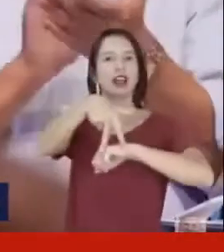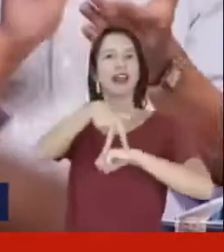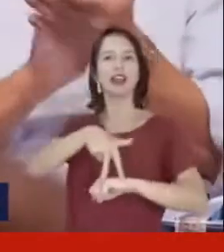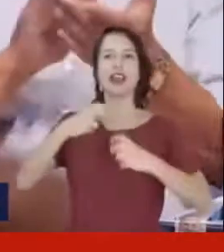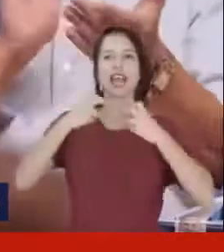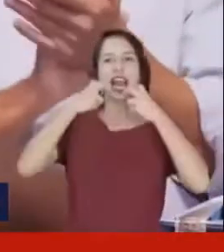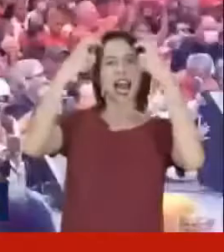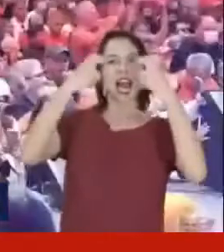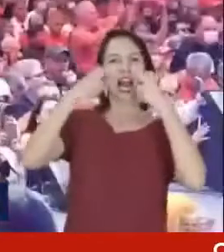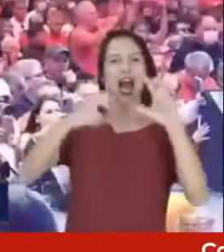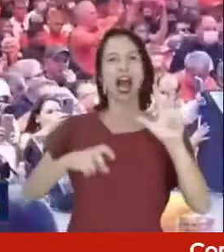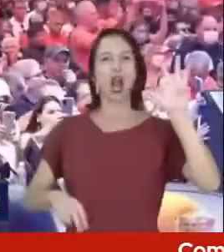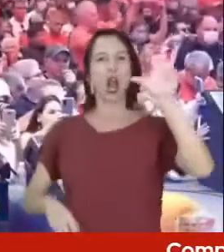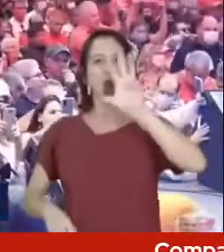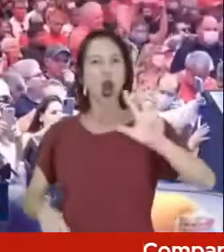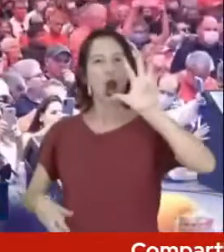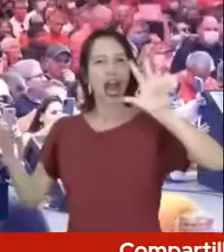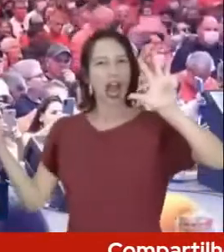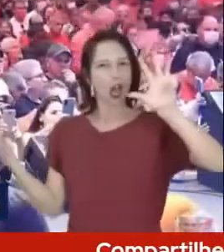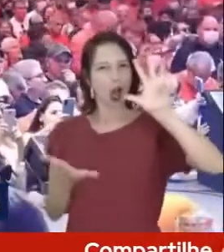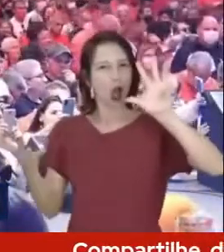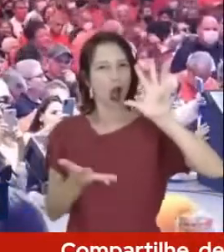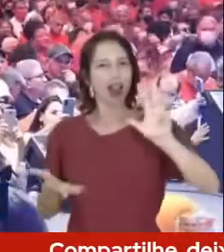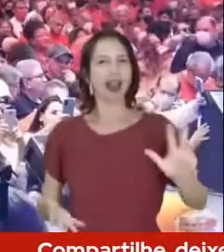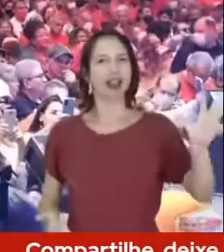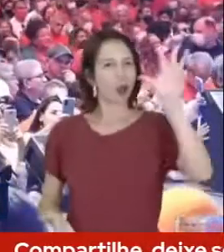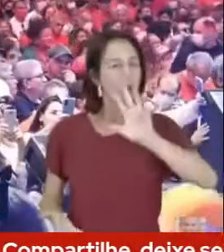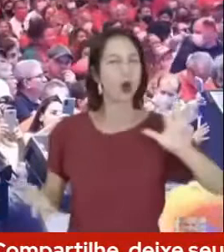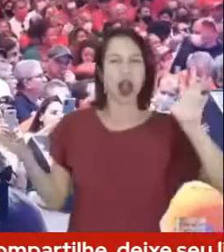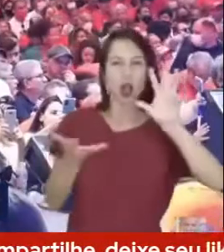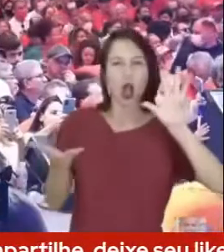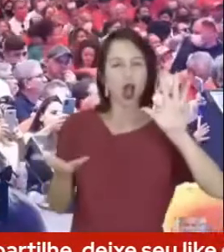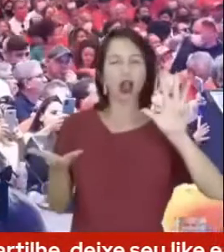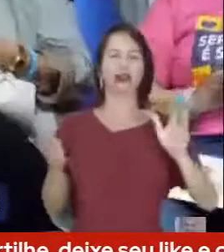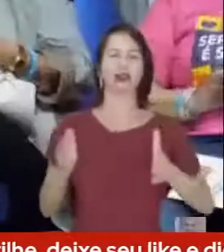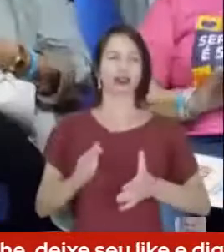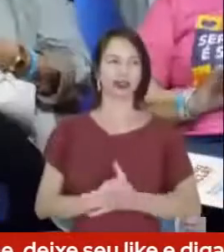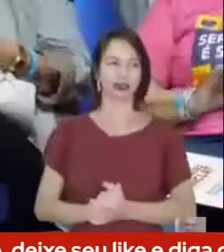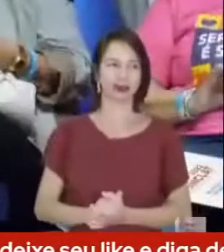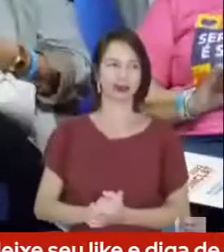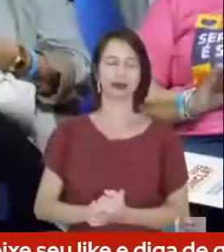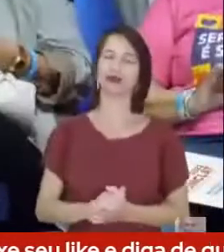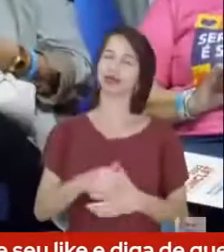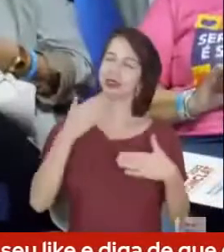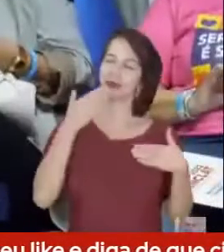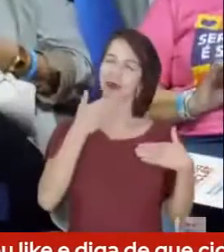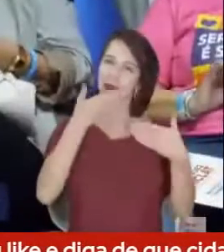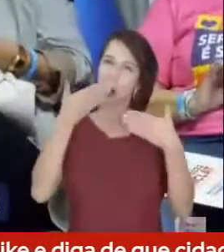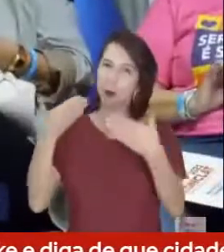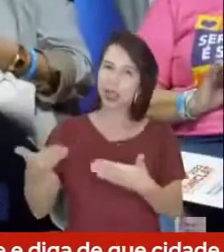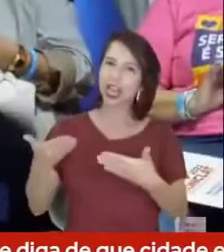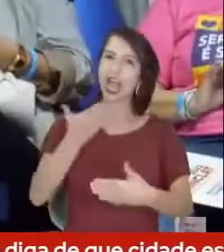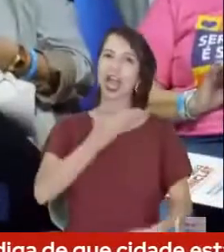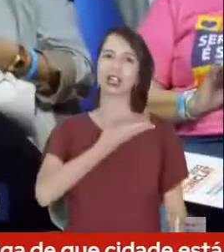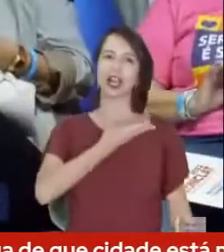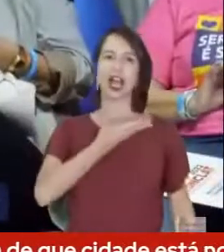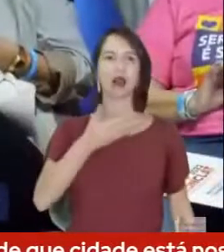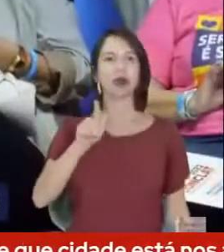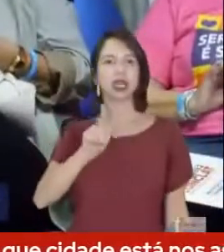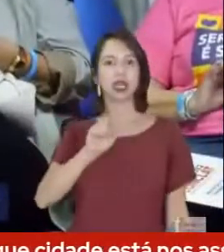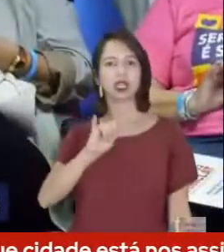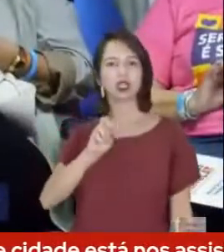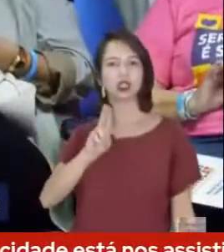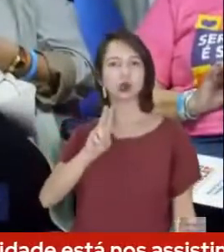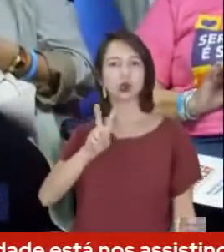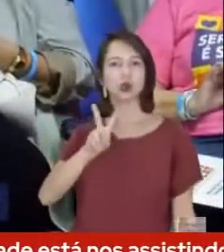Obrigada. Muito obrigado, companheira Juvândia, parabéns pela fala. E agora, para fazer uso dos